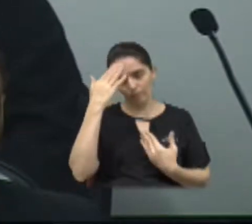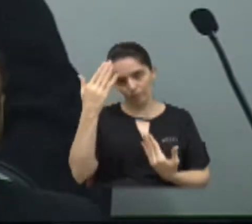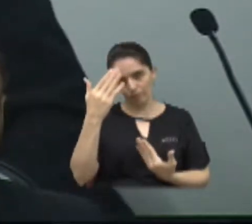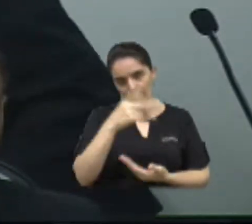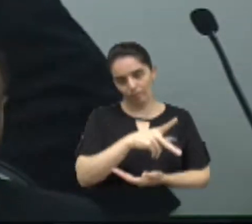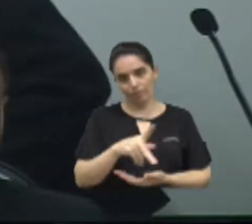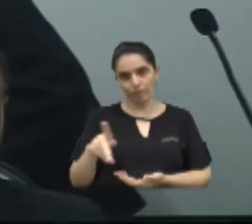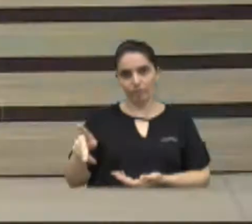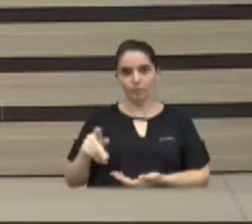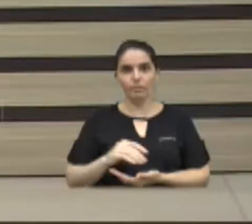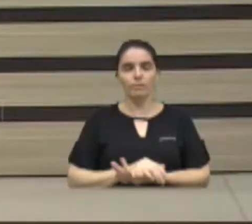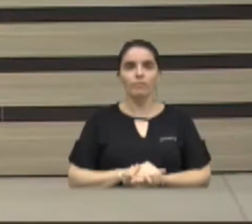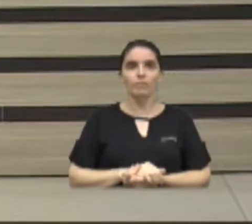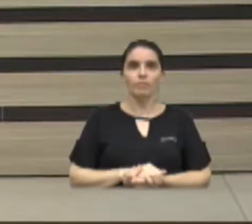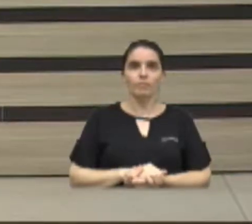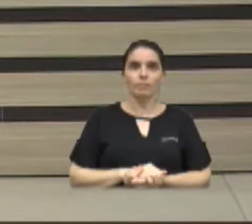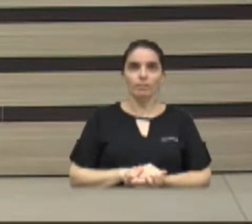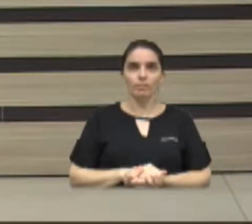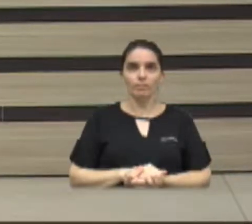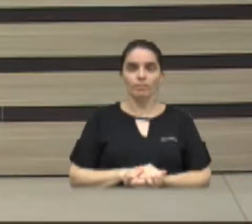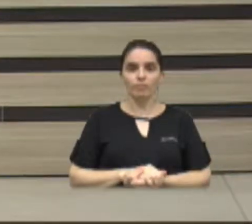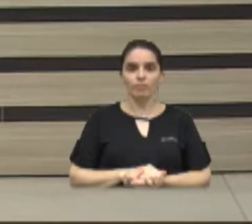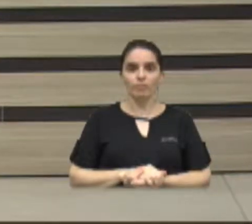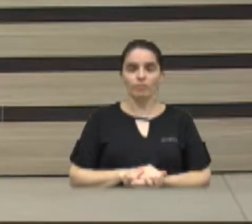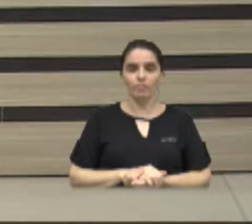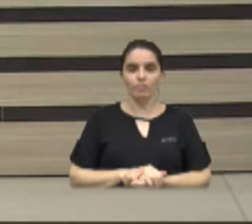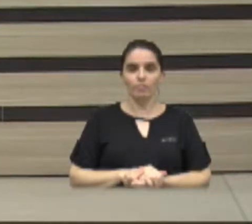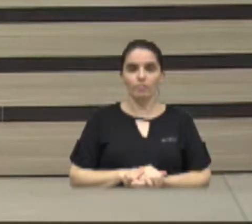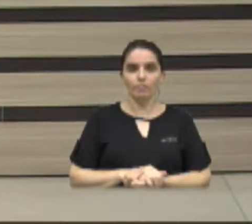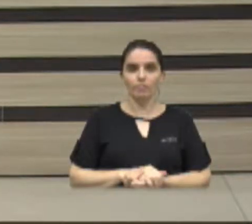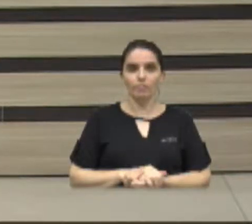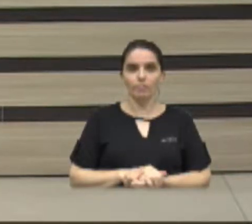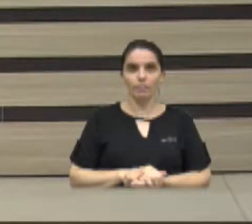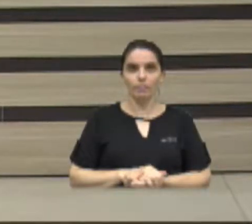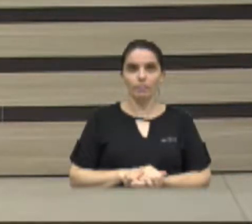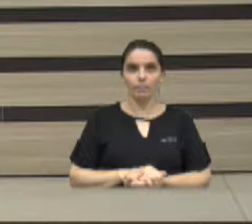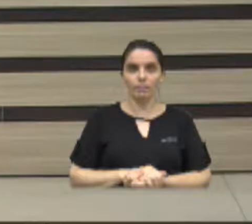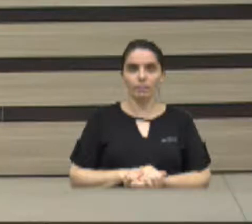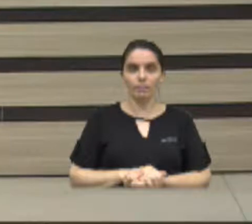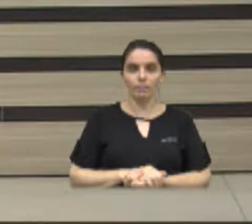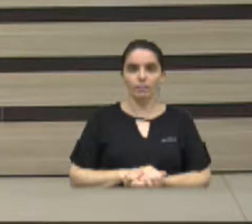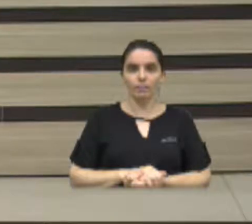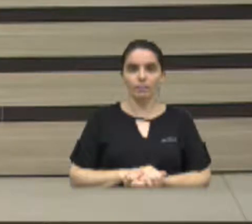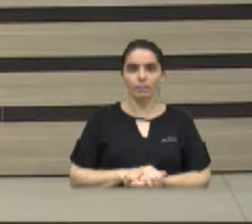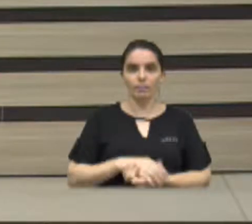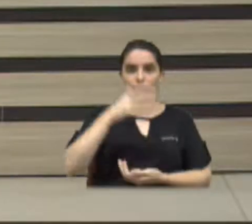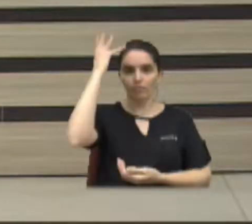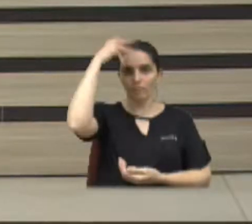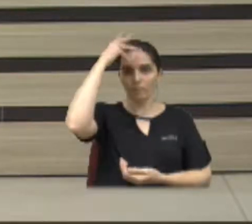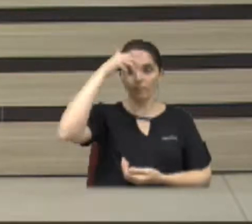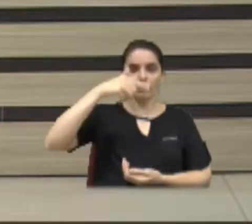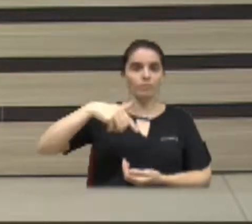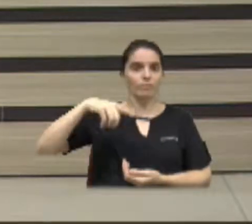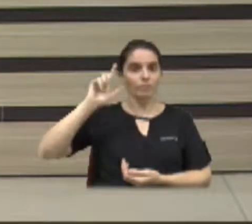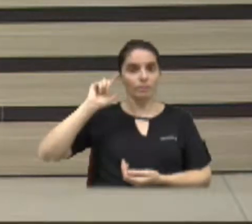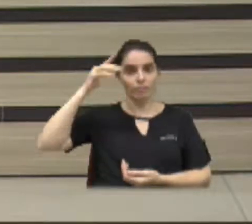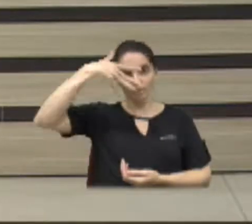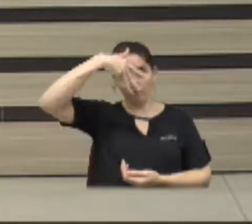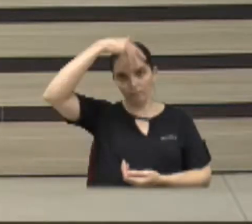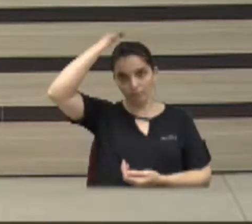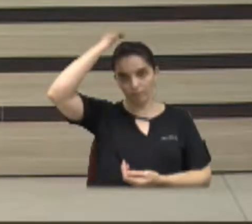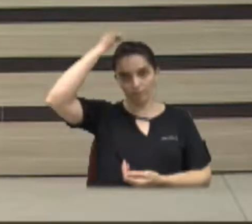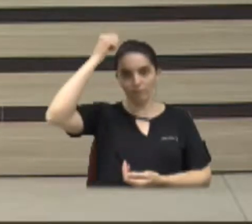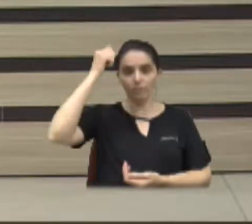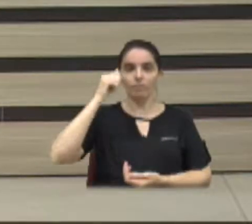presidente. Desejo discutir, senhor A presidente. palavra, vereadora Érica Tanque, antes por ele, Toninho Franco. Por favor,